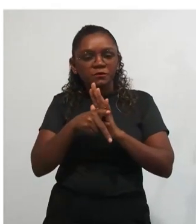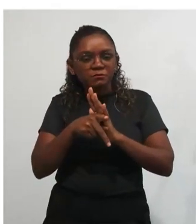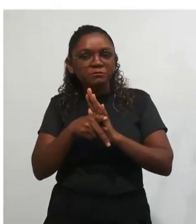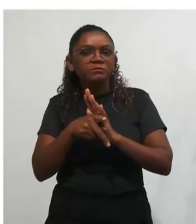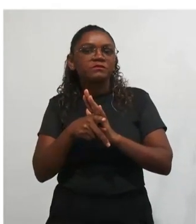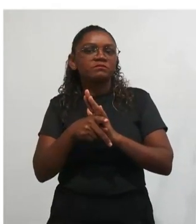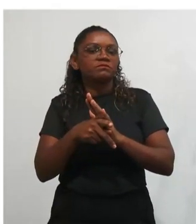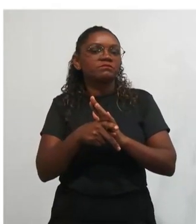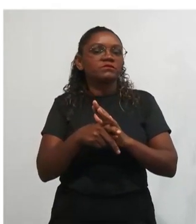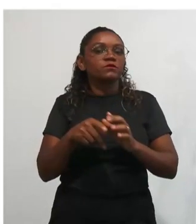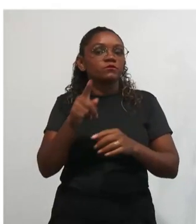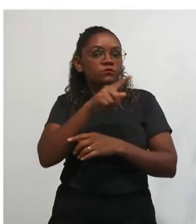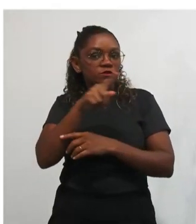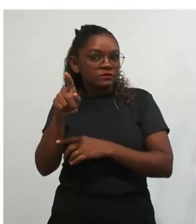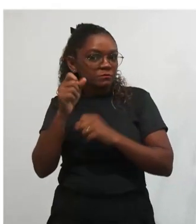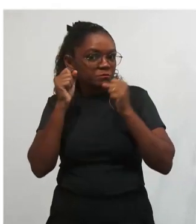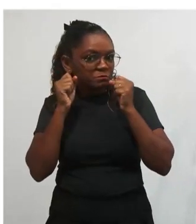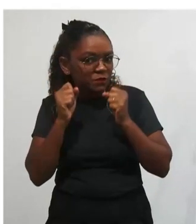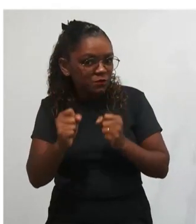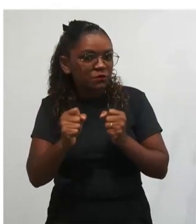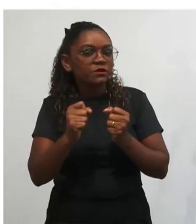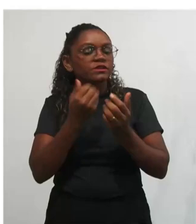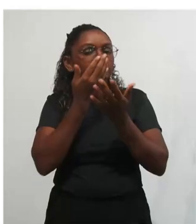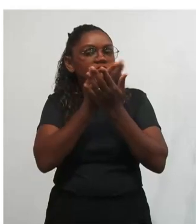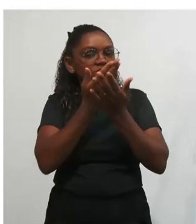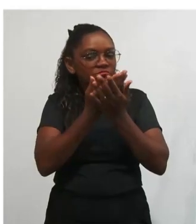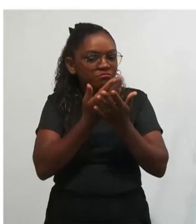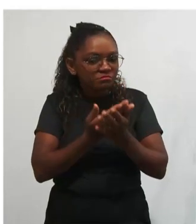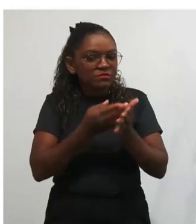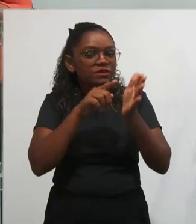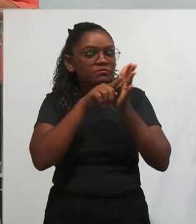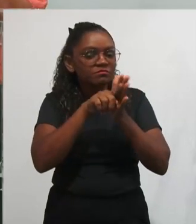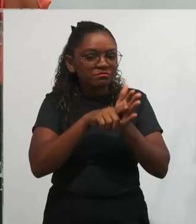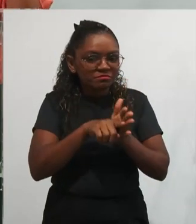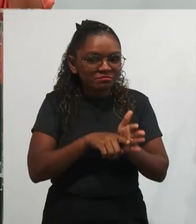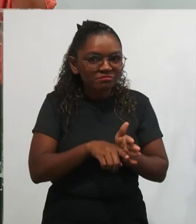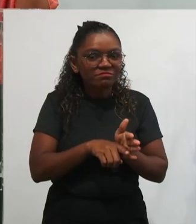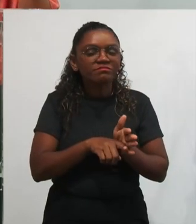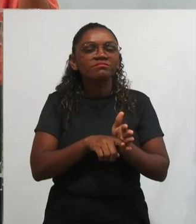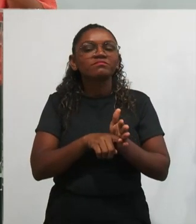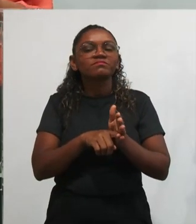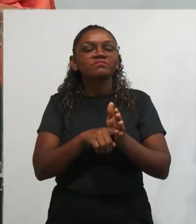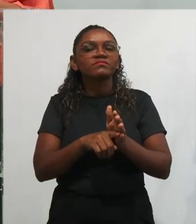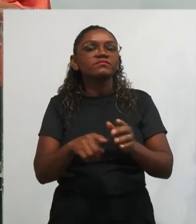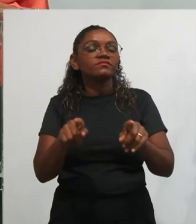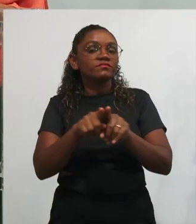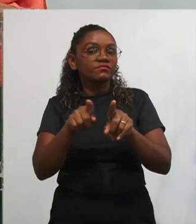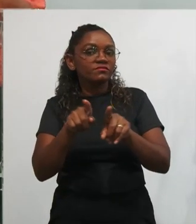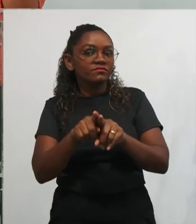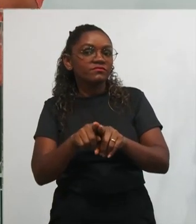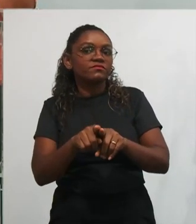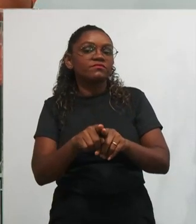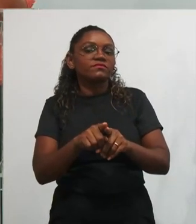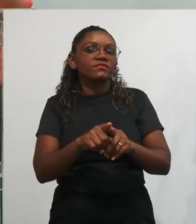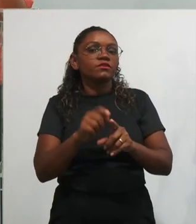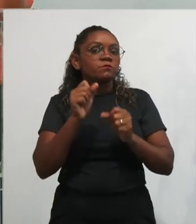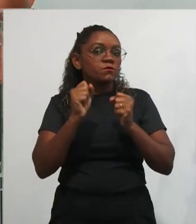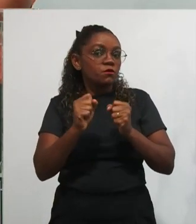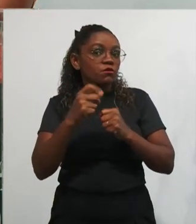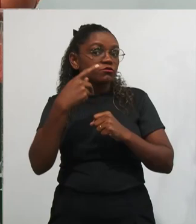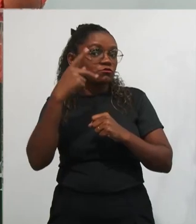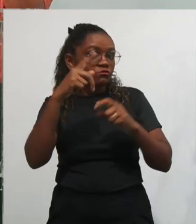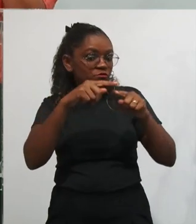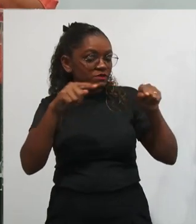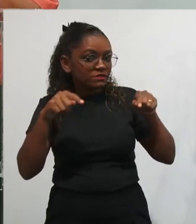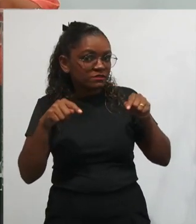bibliográficas para que você possa aprofundar nesse assunto caso você tenha gostado que você então possa trazer pra sua sala de aula